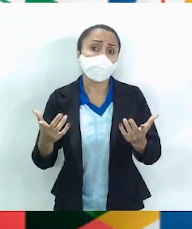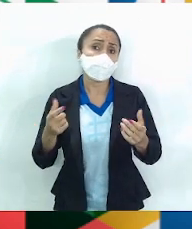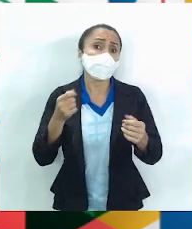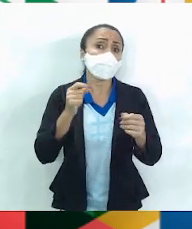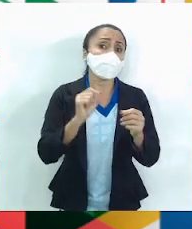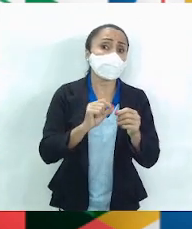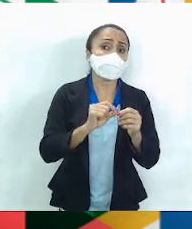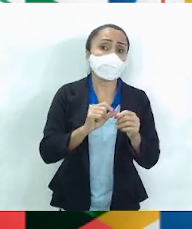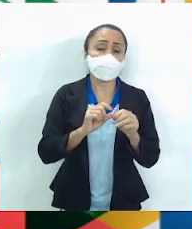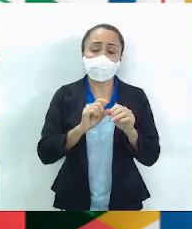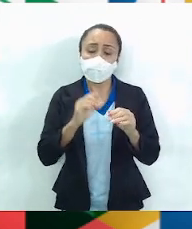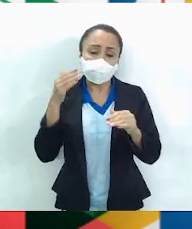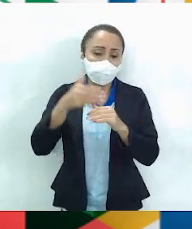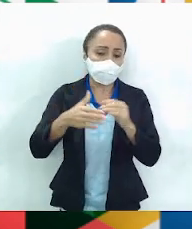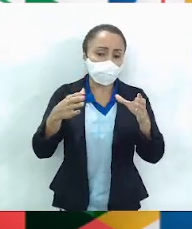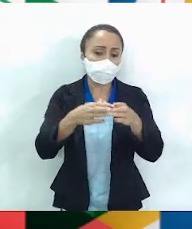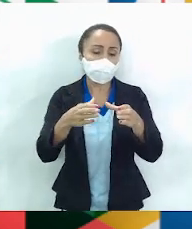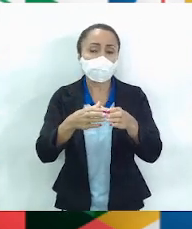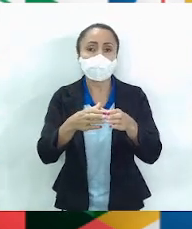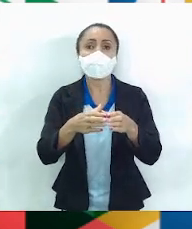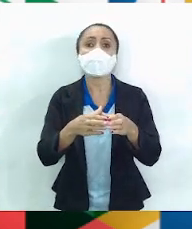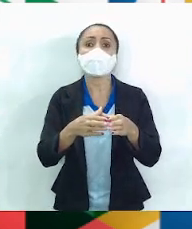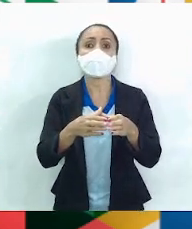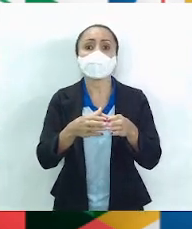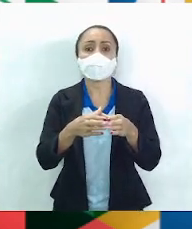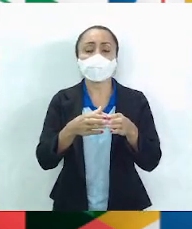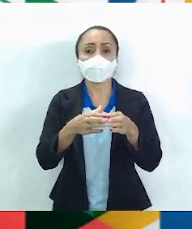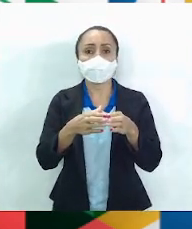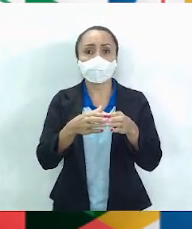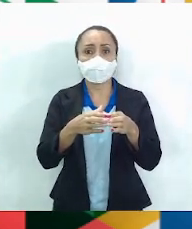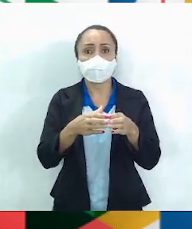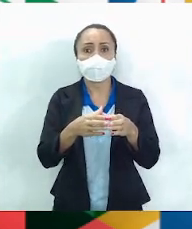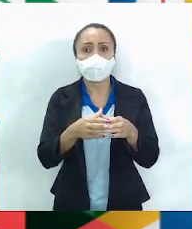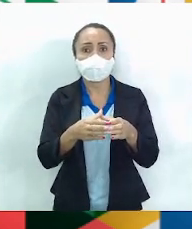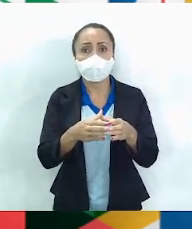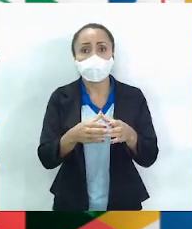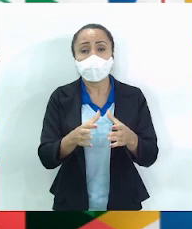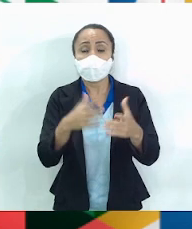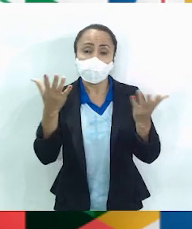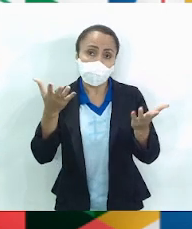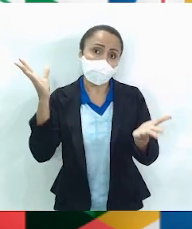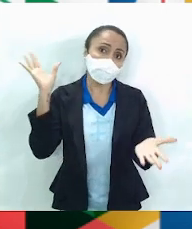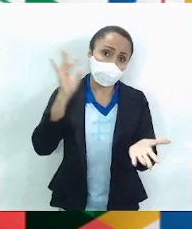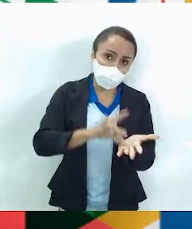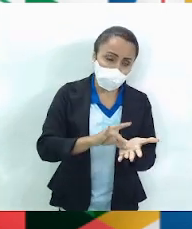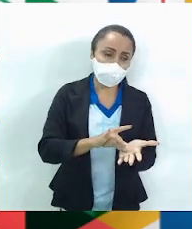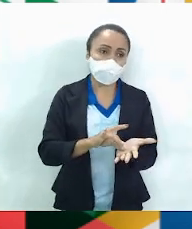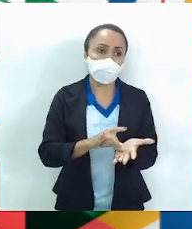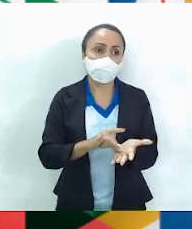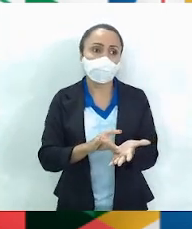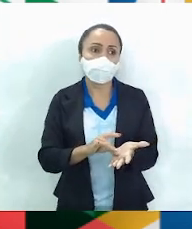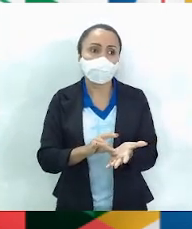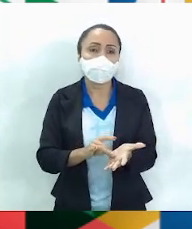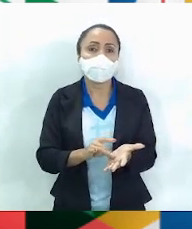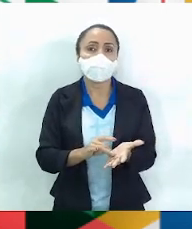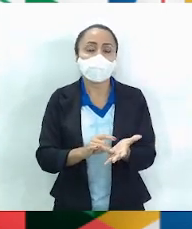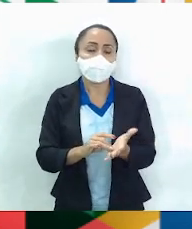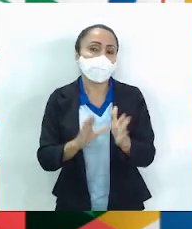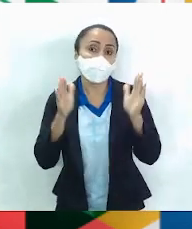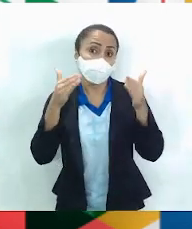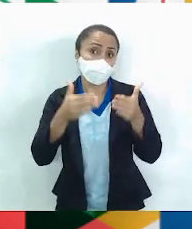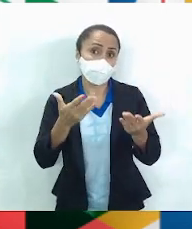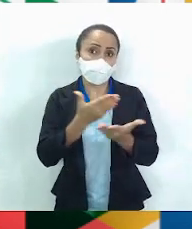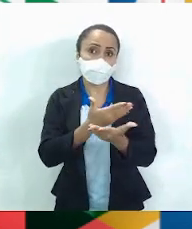dentro desse grupo terrorista que é afirmativo referente aí